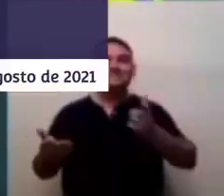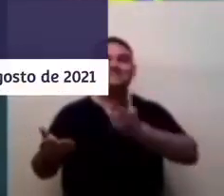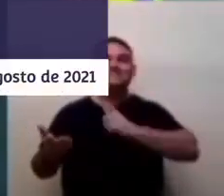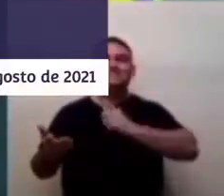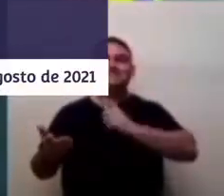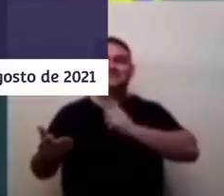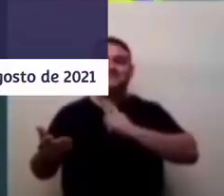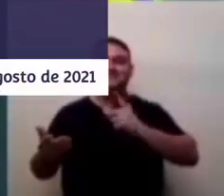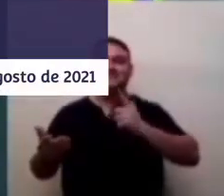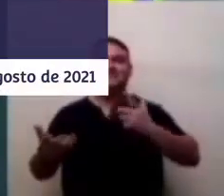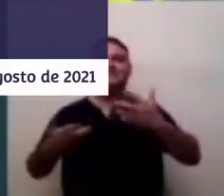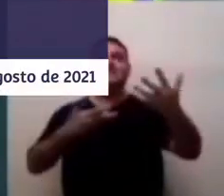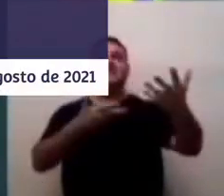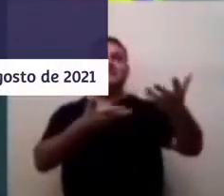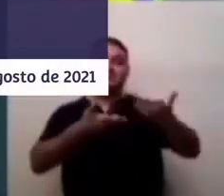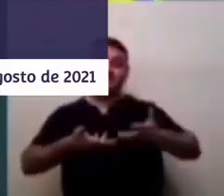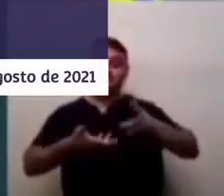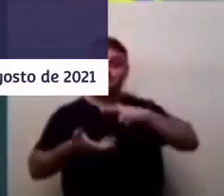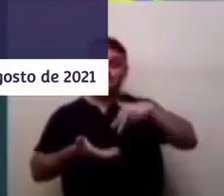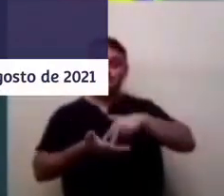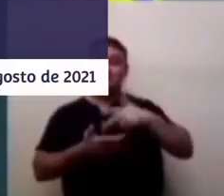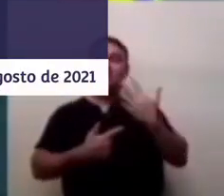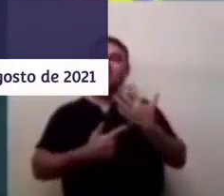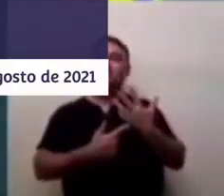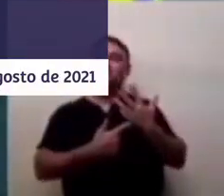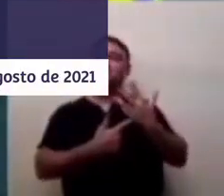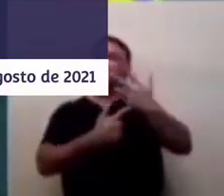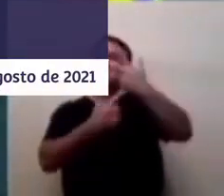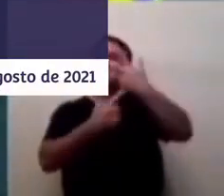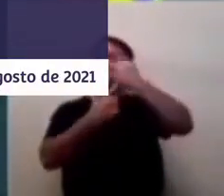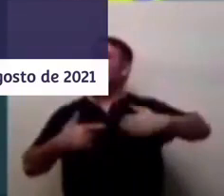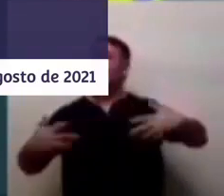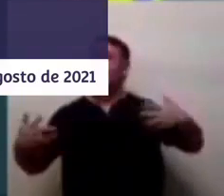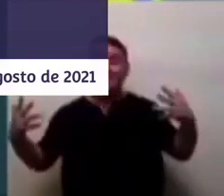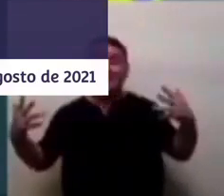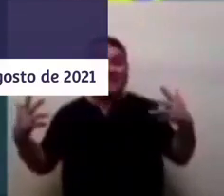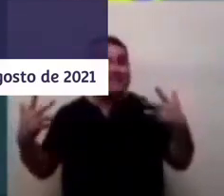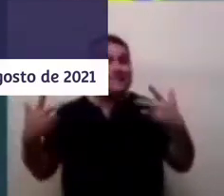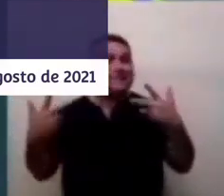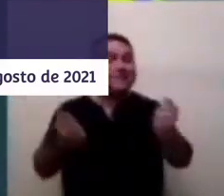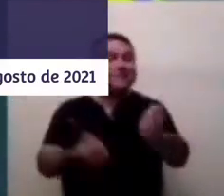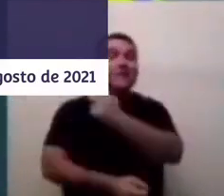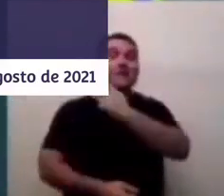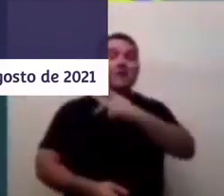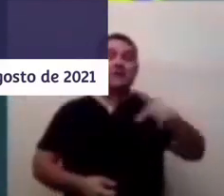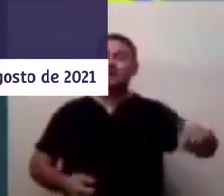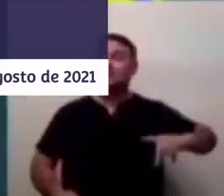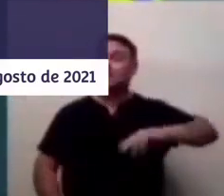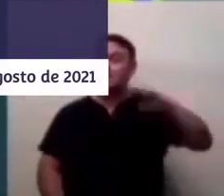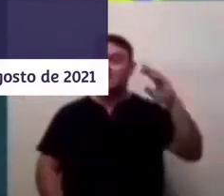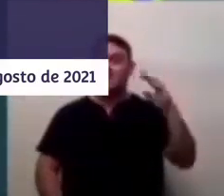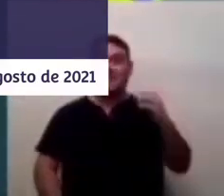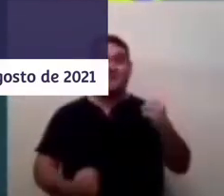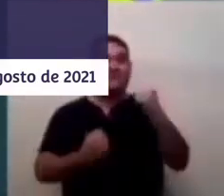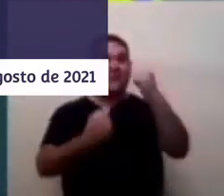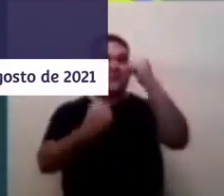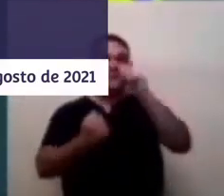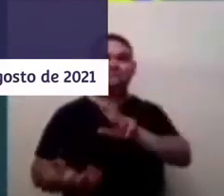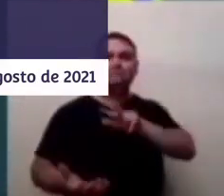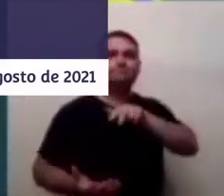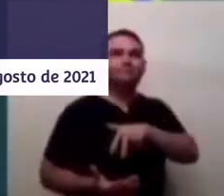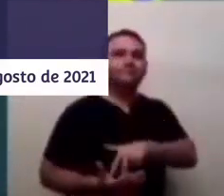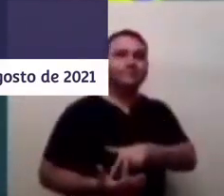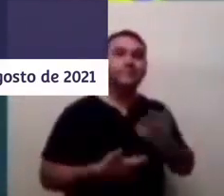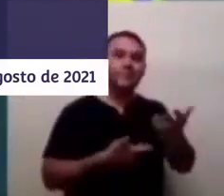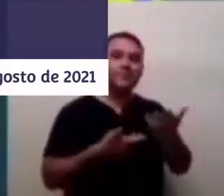A gente vai receber aqui no palco um artista incrível, gente, com uma performance muito forte.